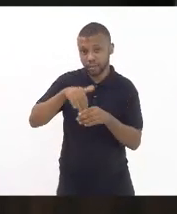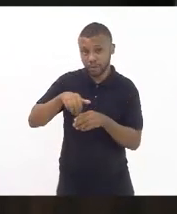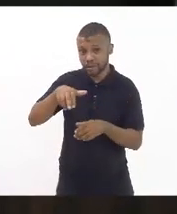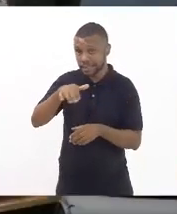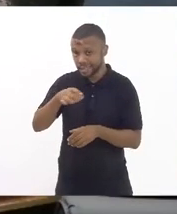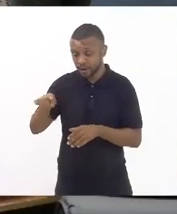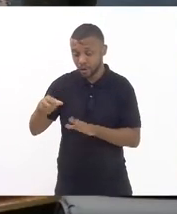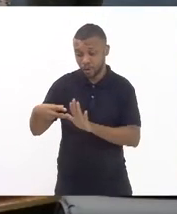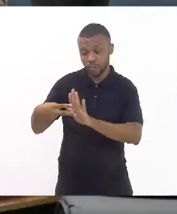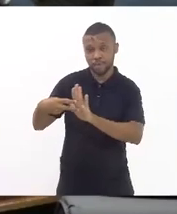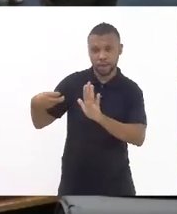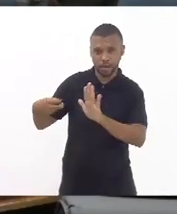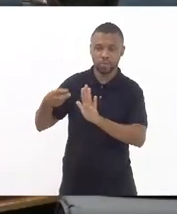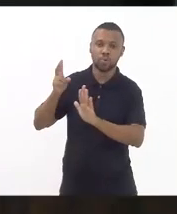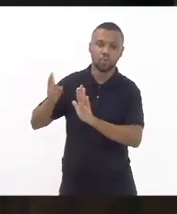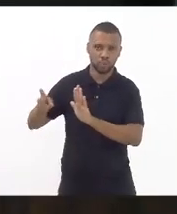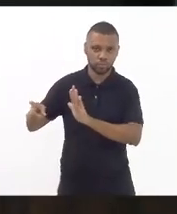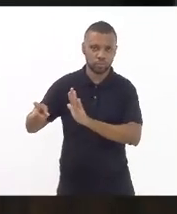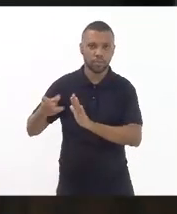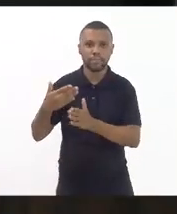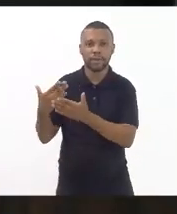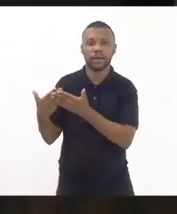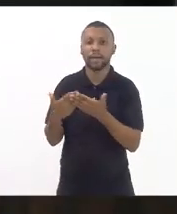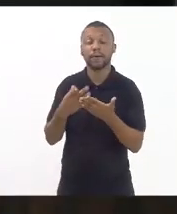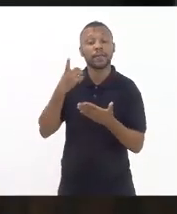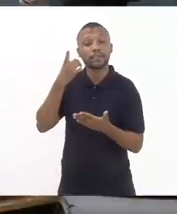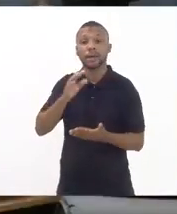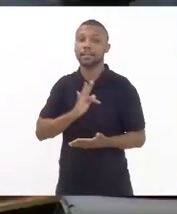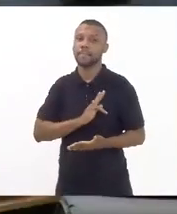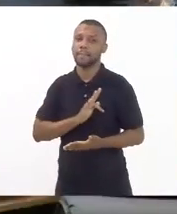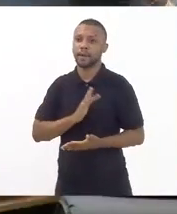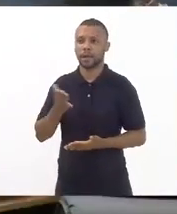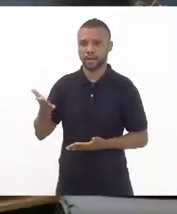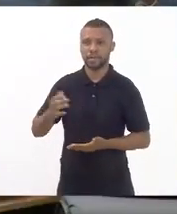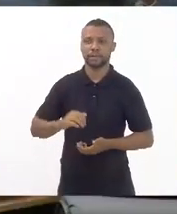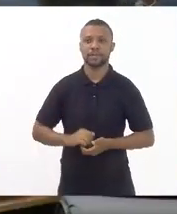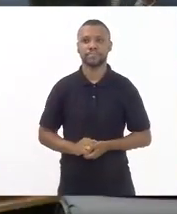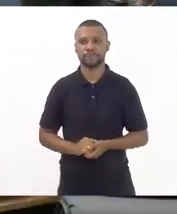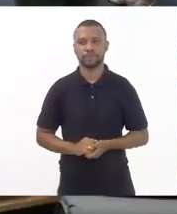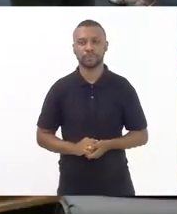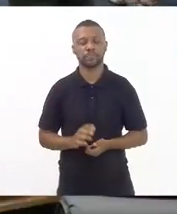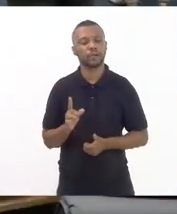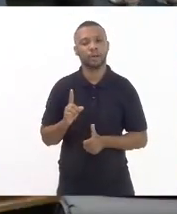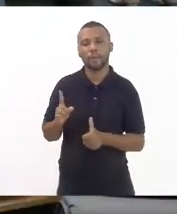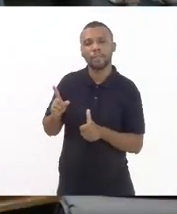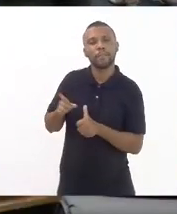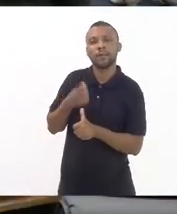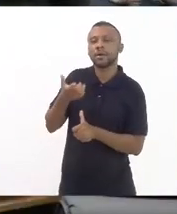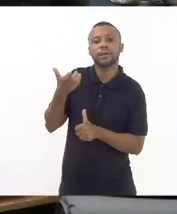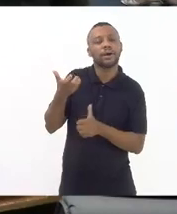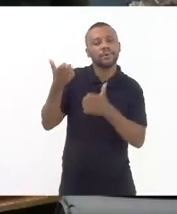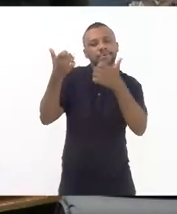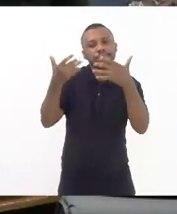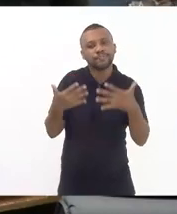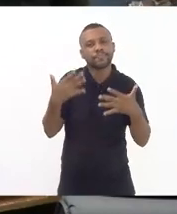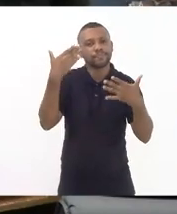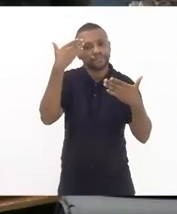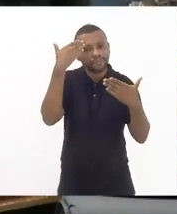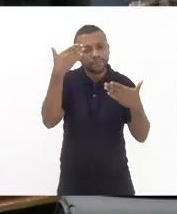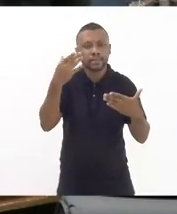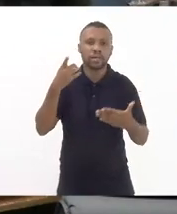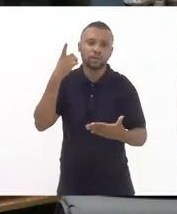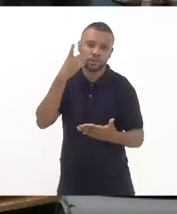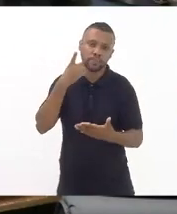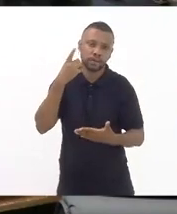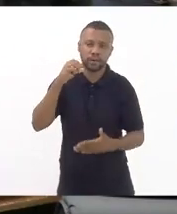veto. Para encaminhar, a deputada Marta Rocha. Depois presidente, em primeiro lugar, eu quero aqui agradecer ao